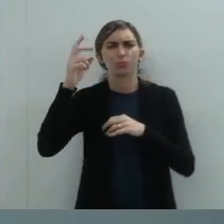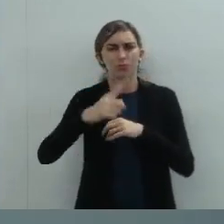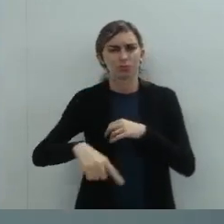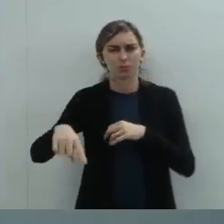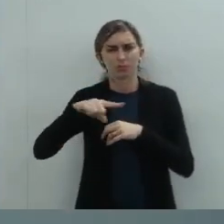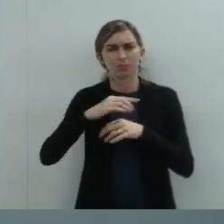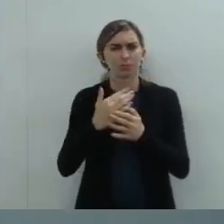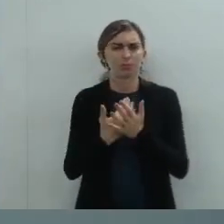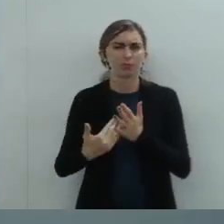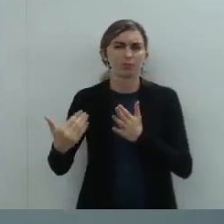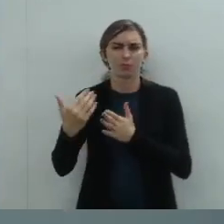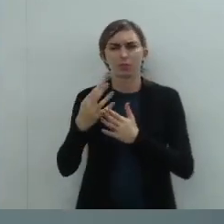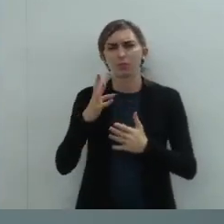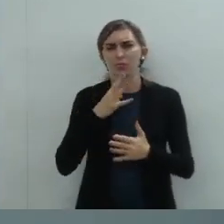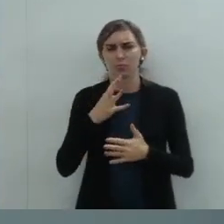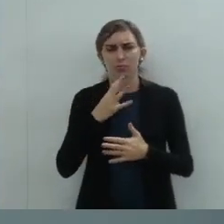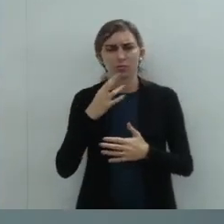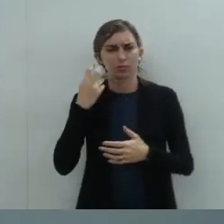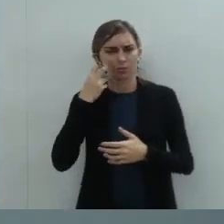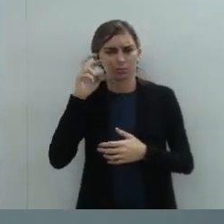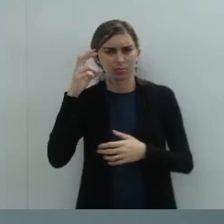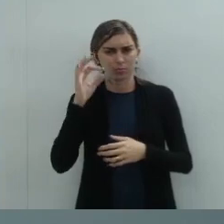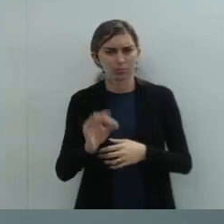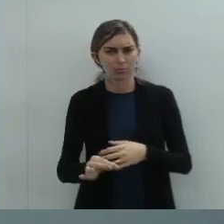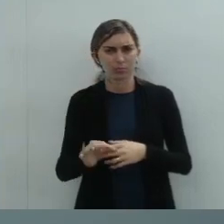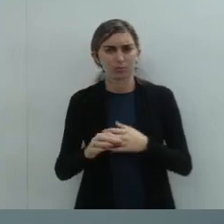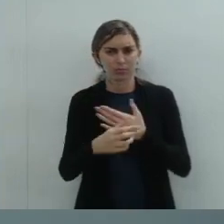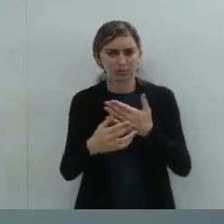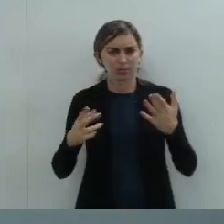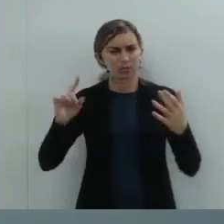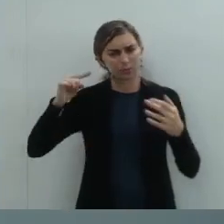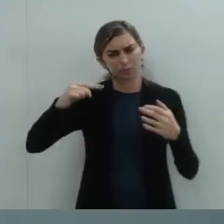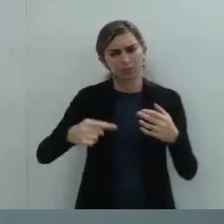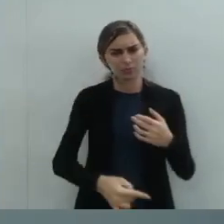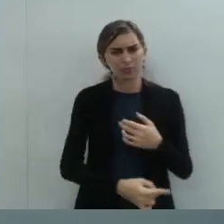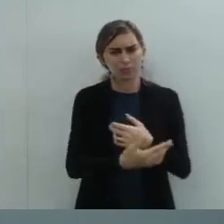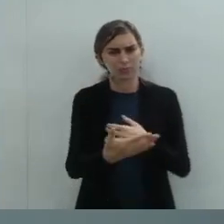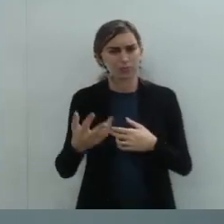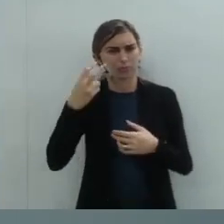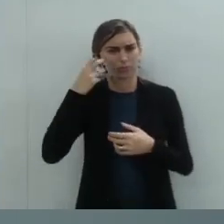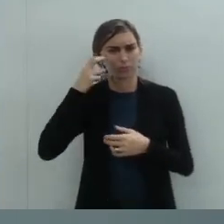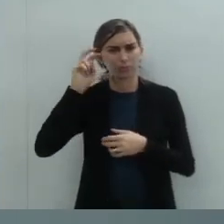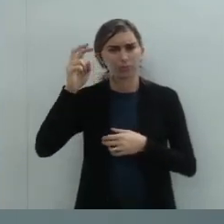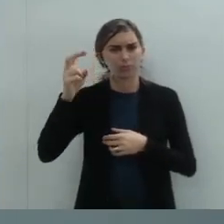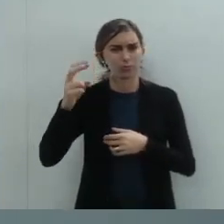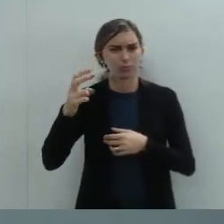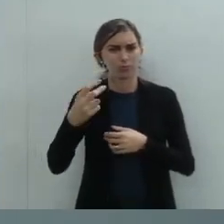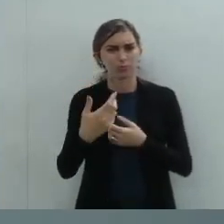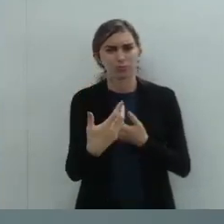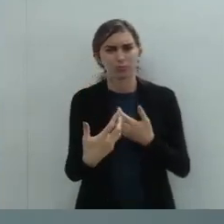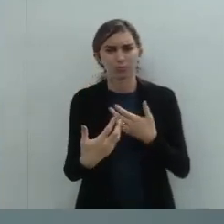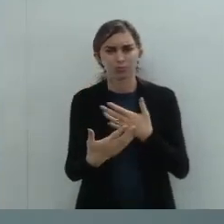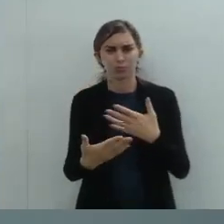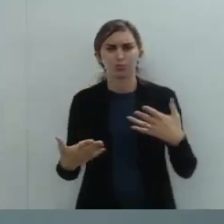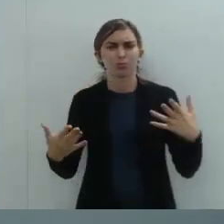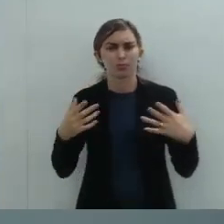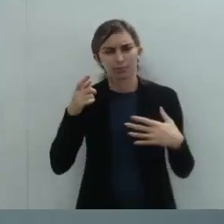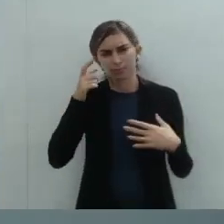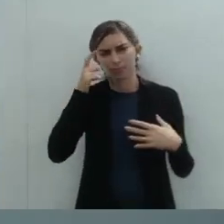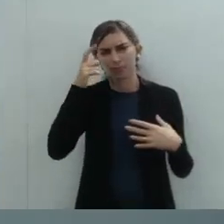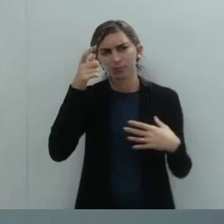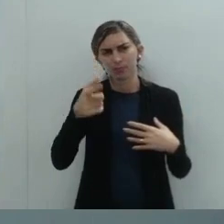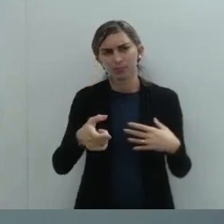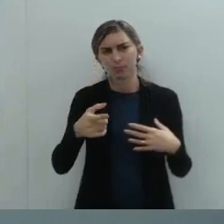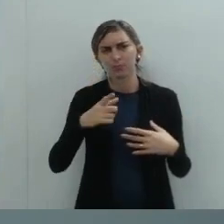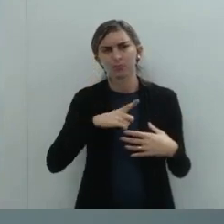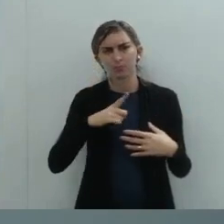cada vez mais conhecer as culturas, tá certo? Então, se aprofundem nessas culturas, né? É muito interessante que a